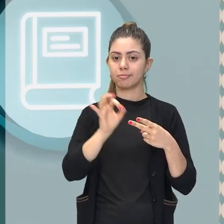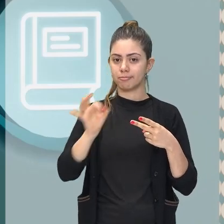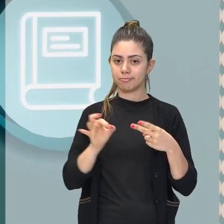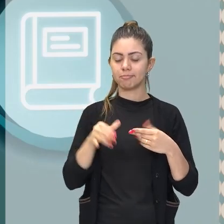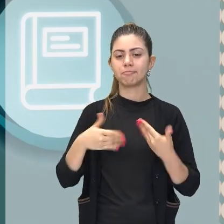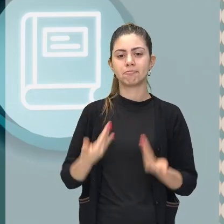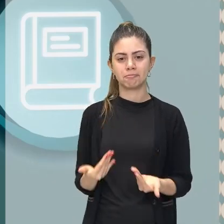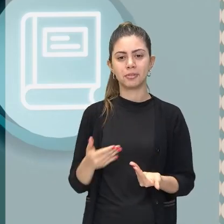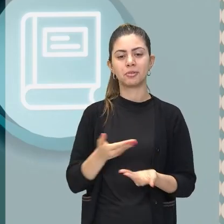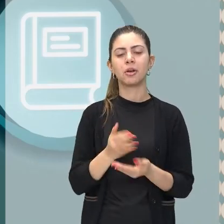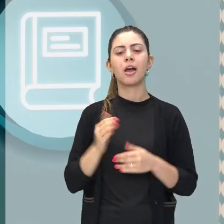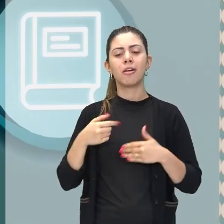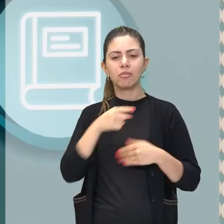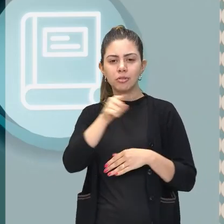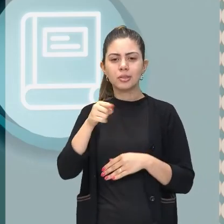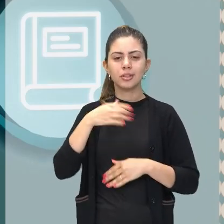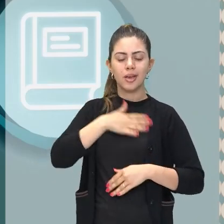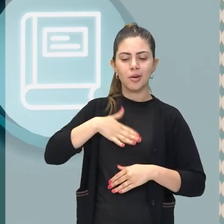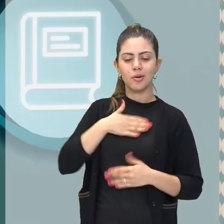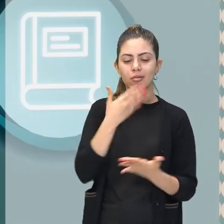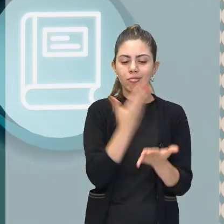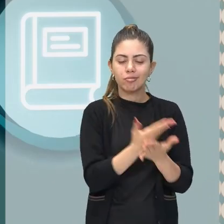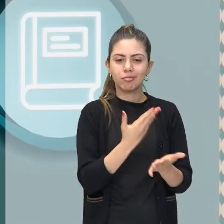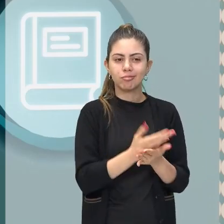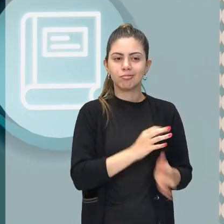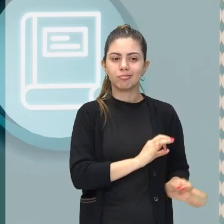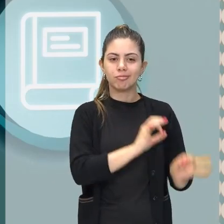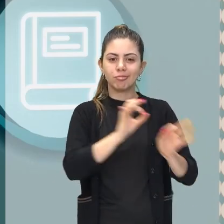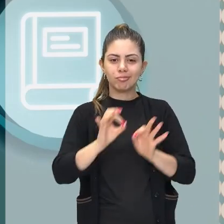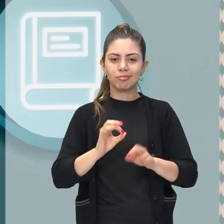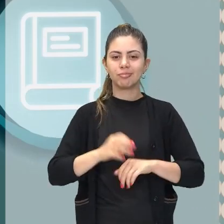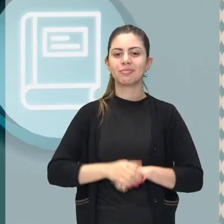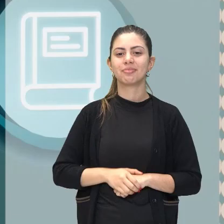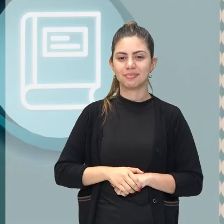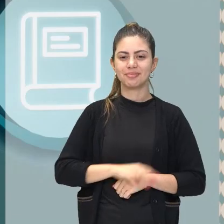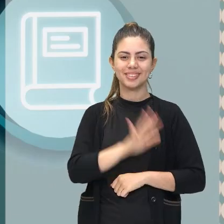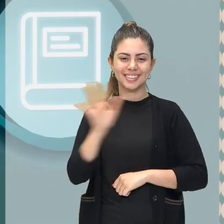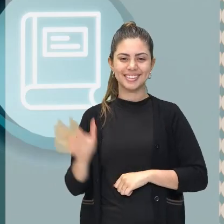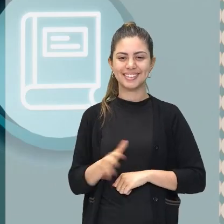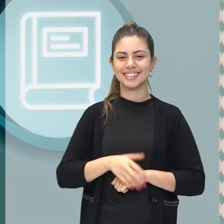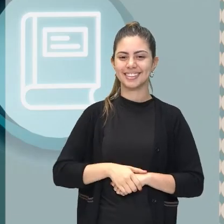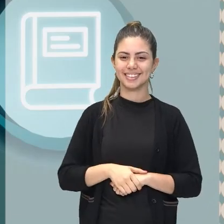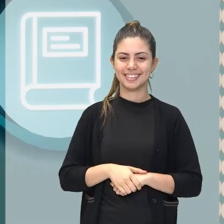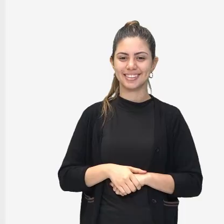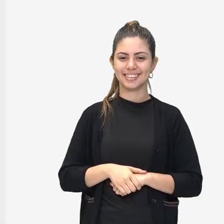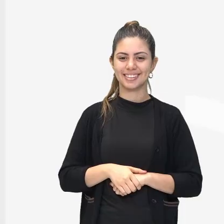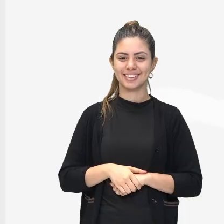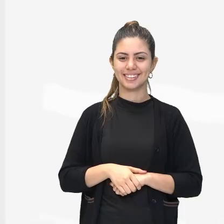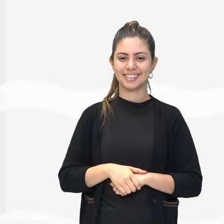Muito bem, eu espero que vocês tenham gostado da nossa aula e até a próxima.